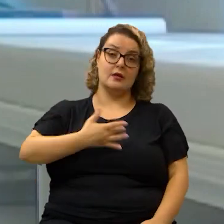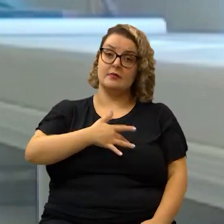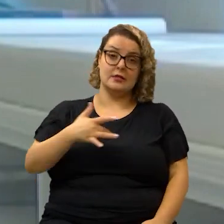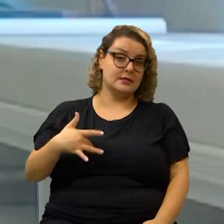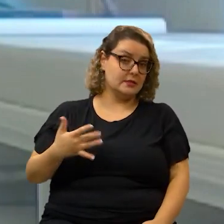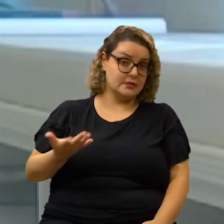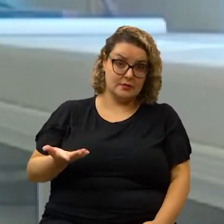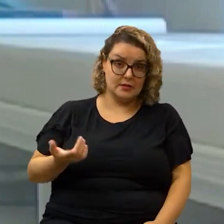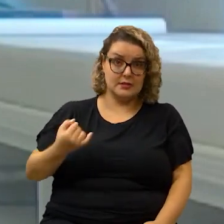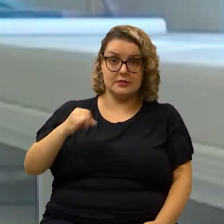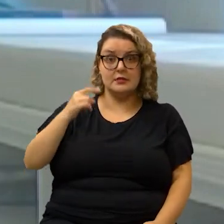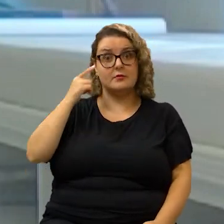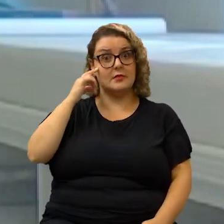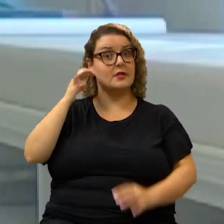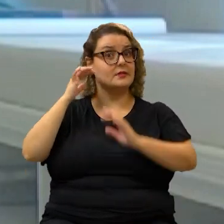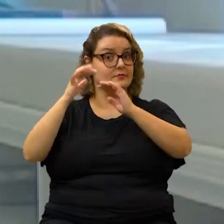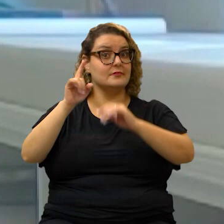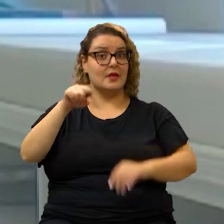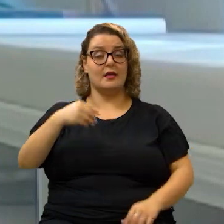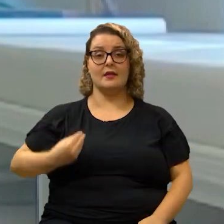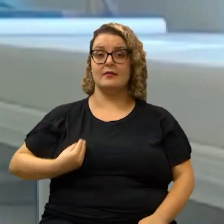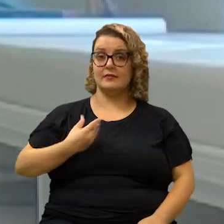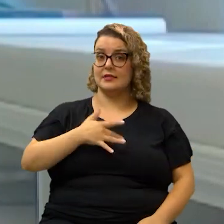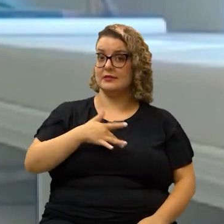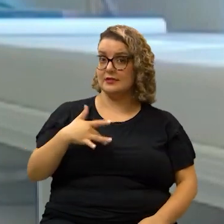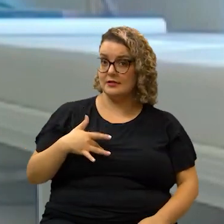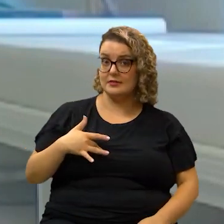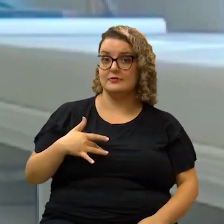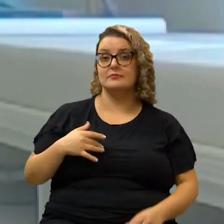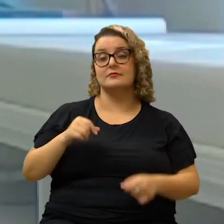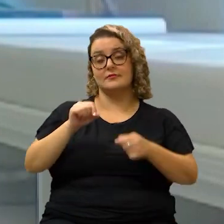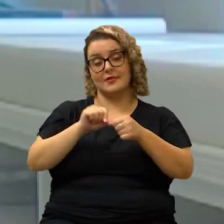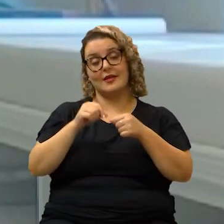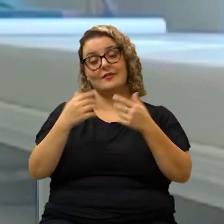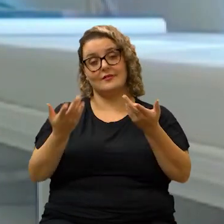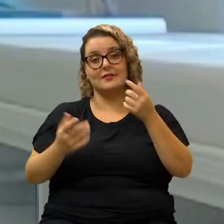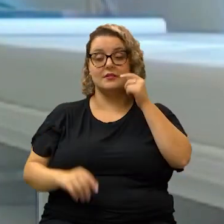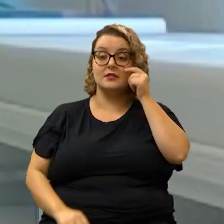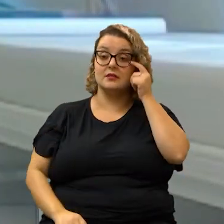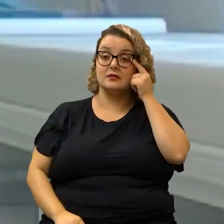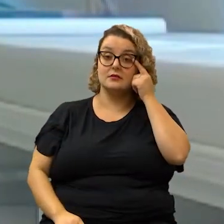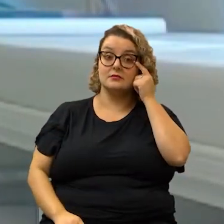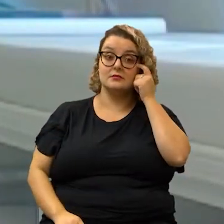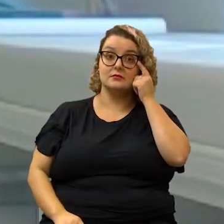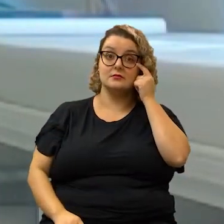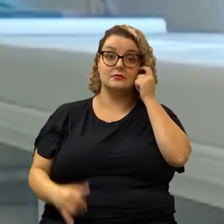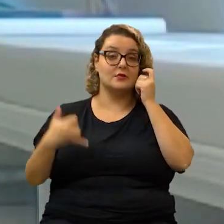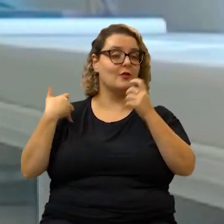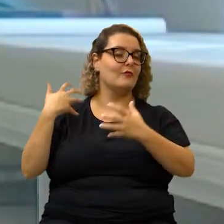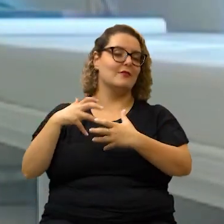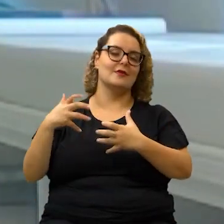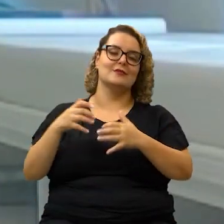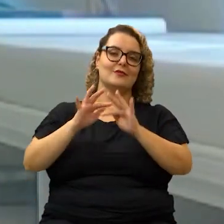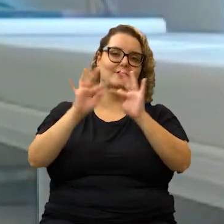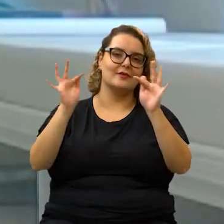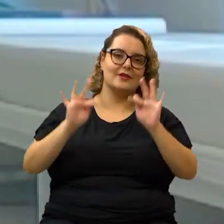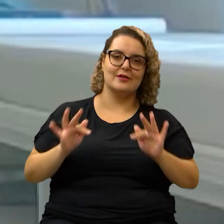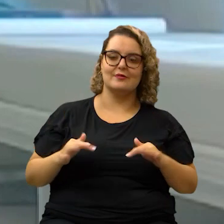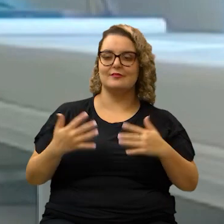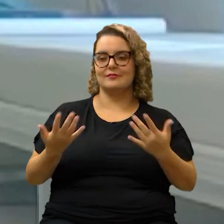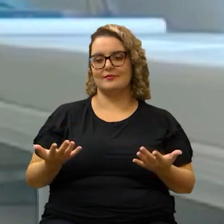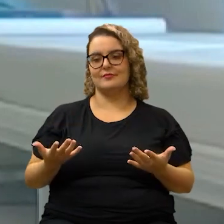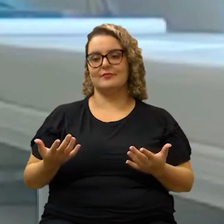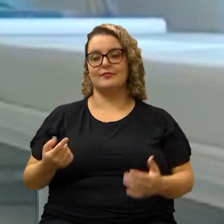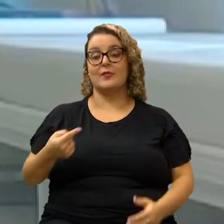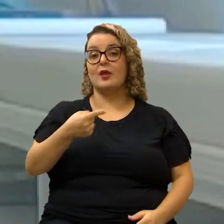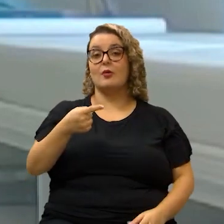fazer ser um idoso feliz, com menos de dependência dos outros, menos gastos de dinheiro em hospitalizações